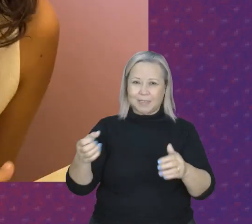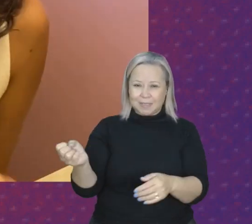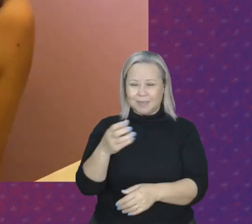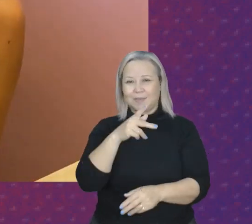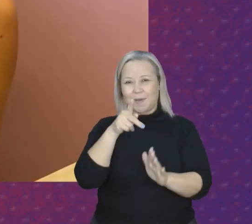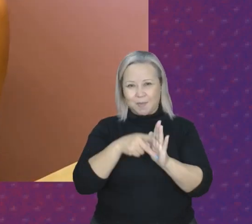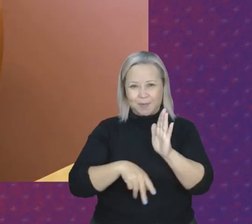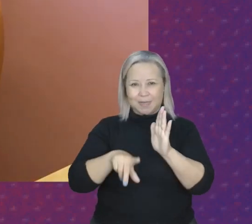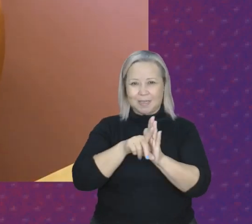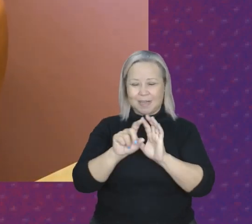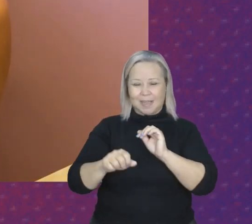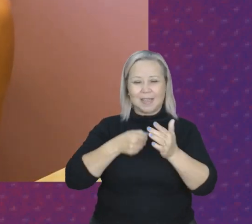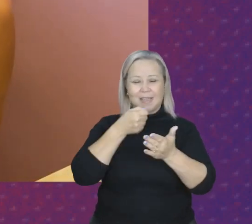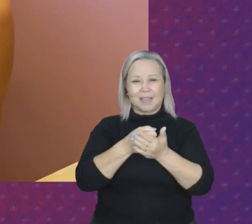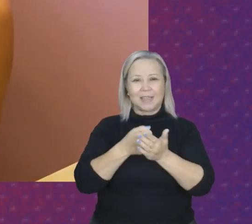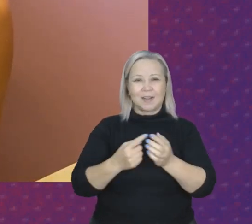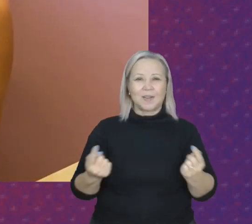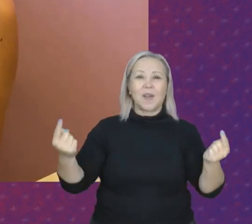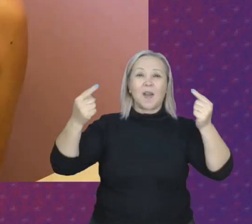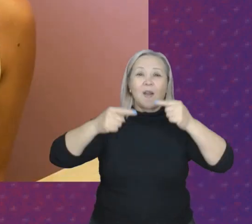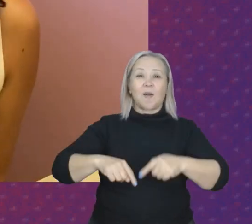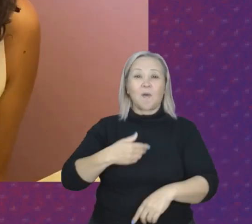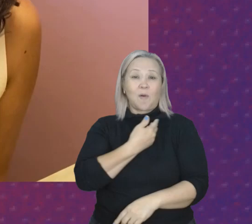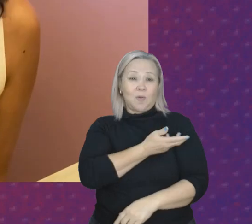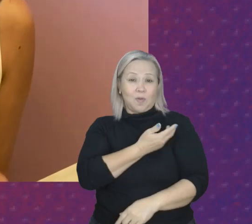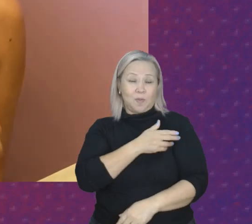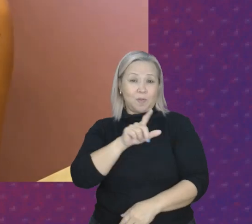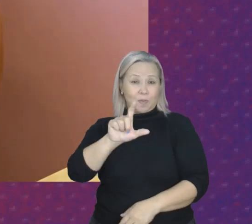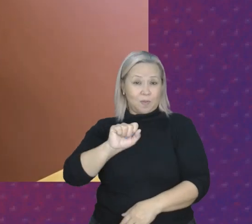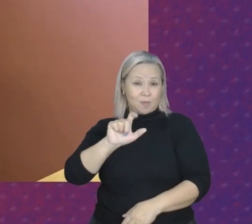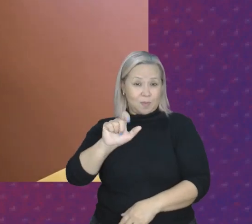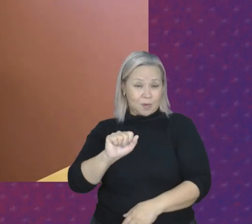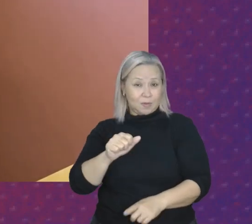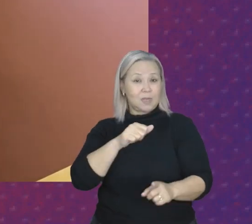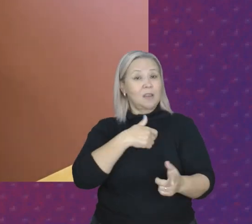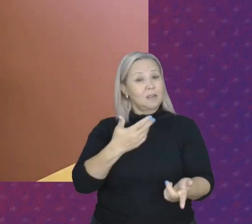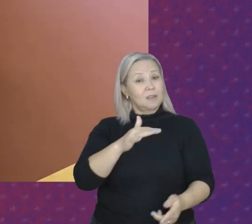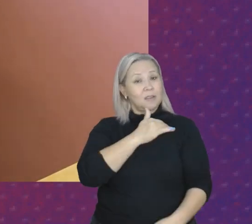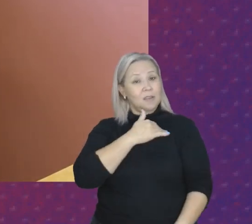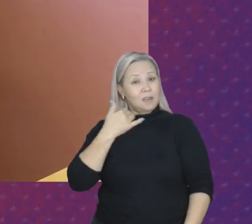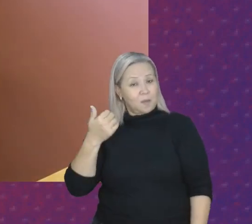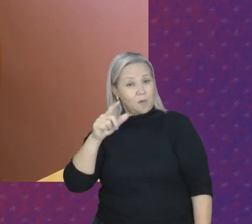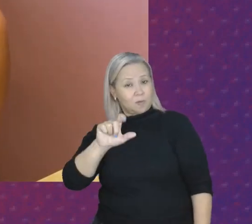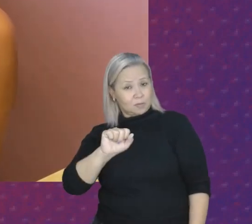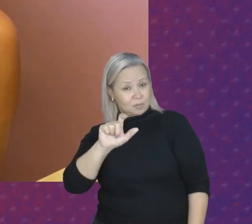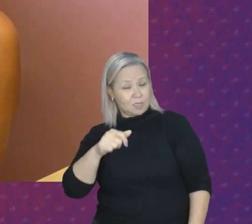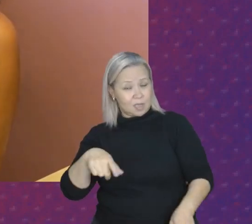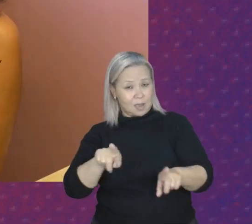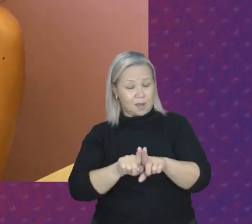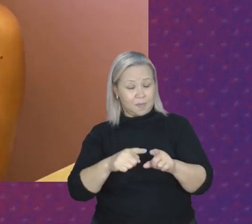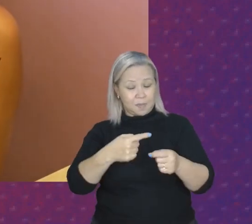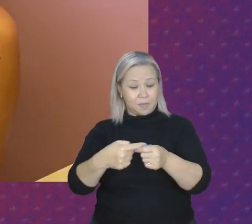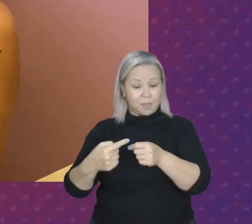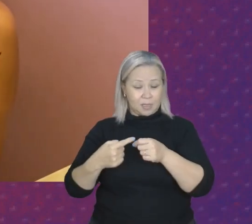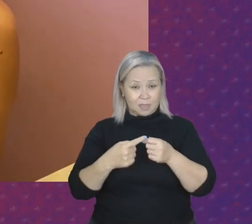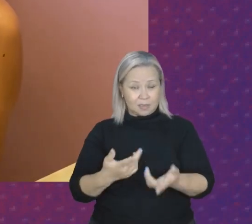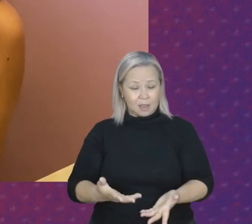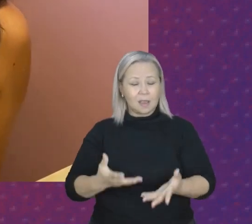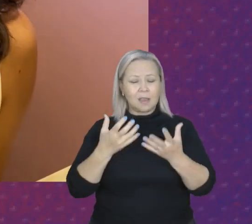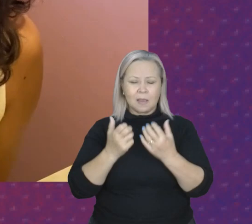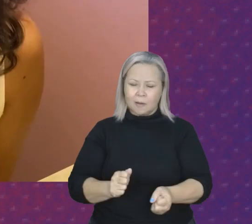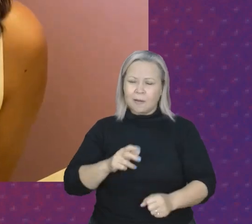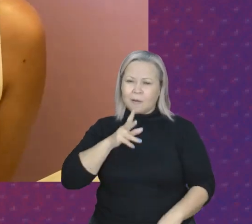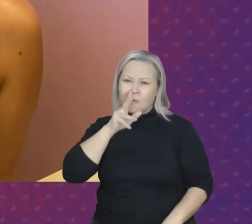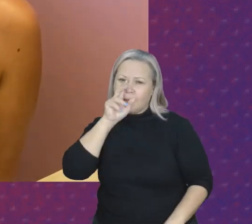projeto de lei que luta contra a lesbofobia e o lesbocídio na cidade, e tenho certeza que a gente vai, com toda a força